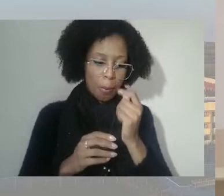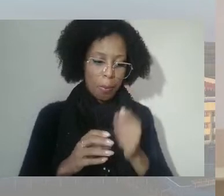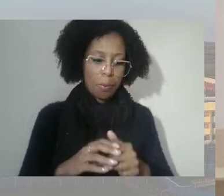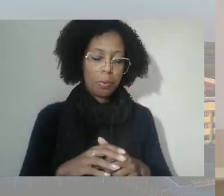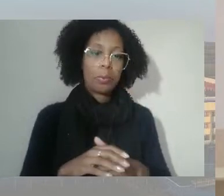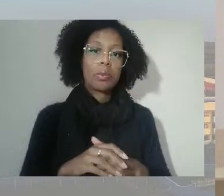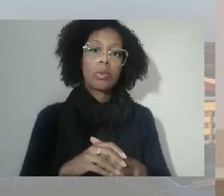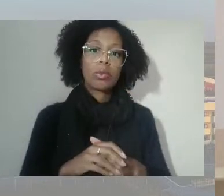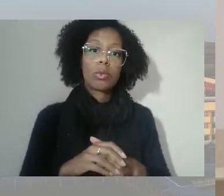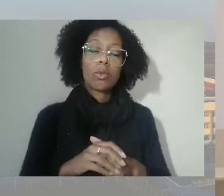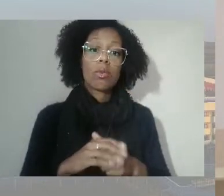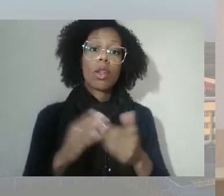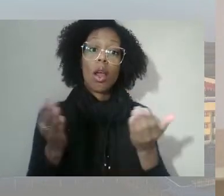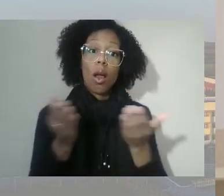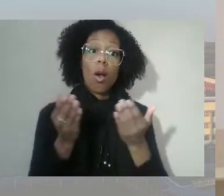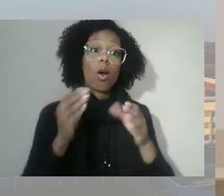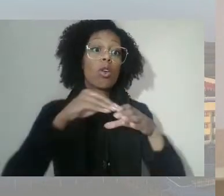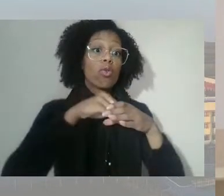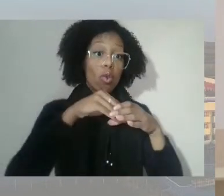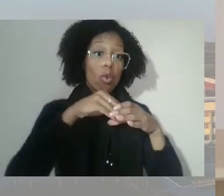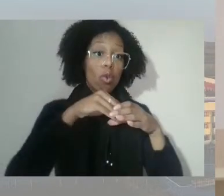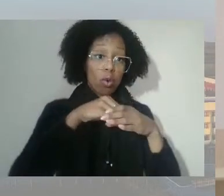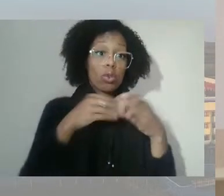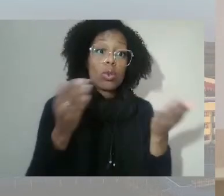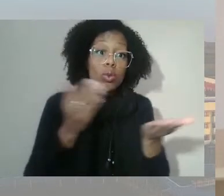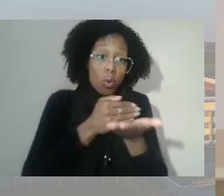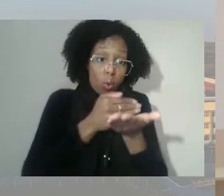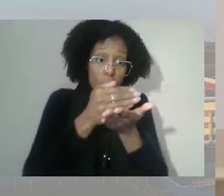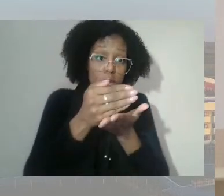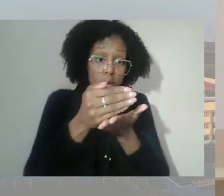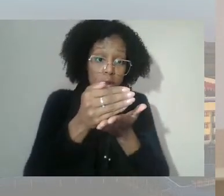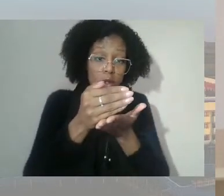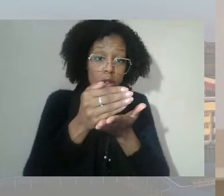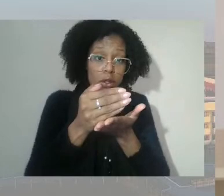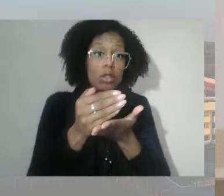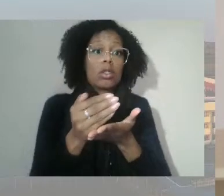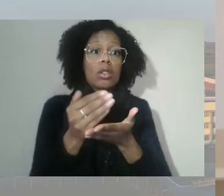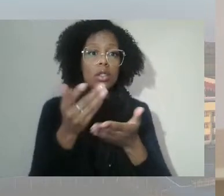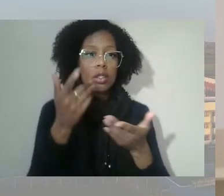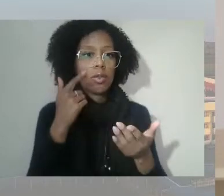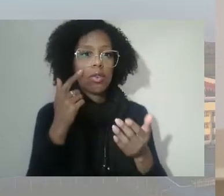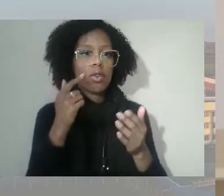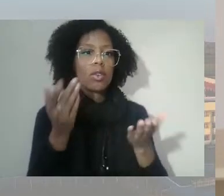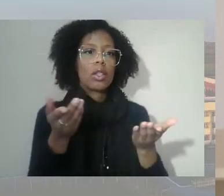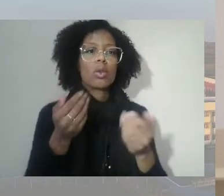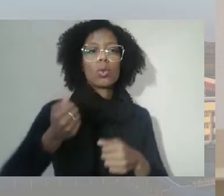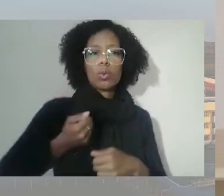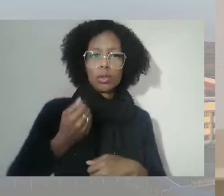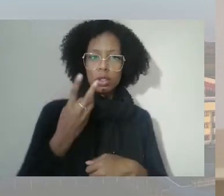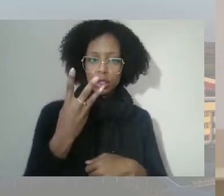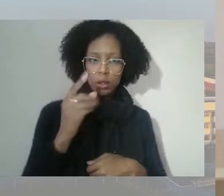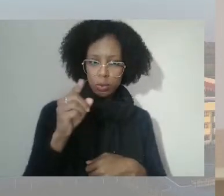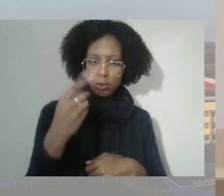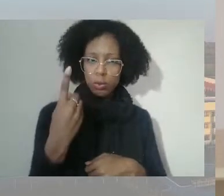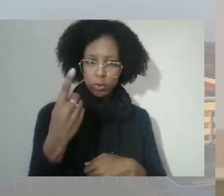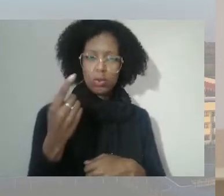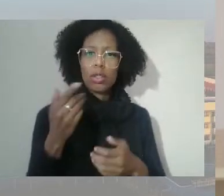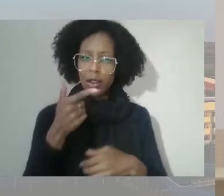Então, colocando em regime de votação a recomposição da comissão, item 3.1, conforme eu já